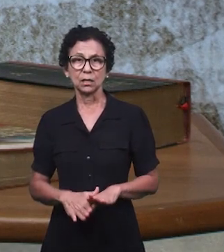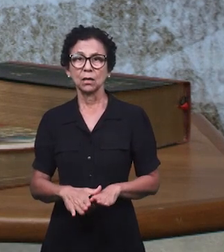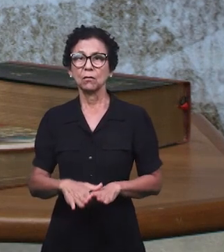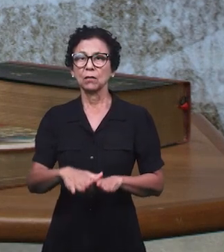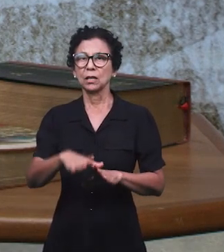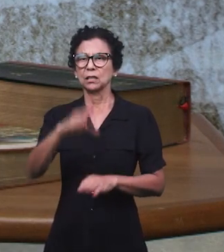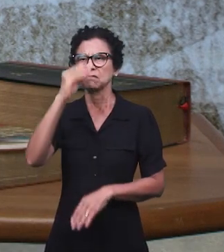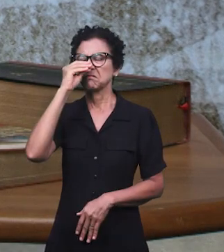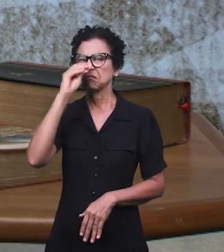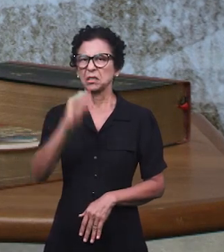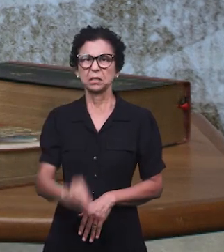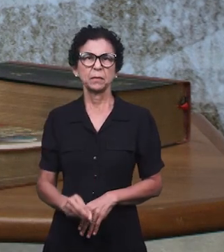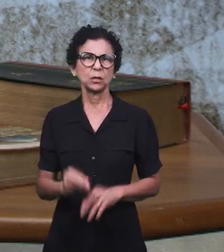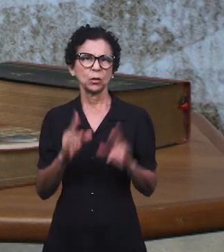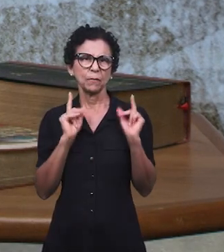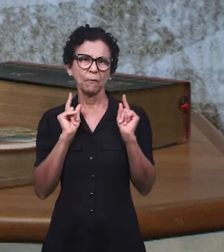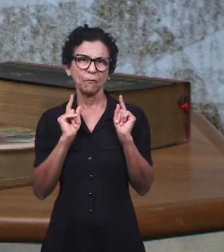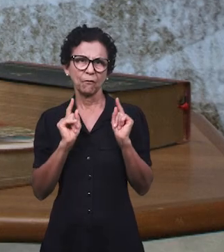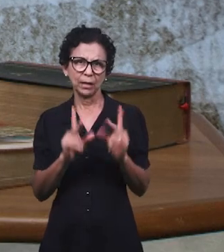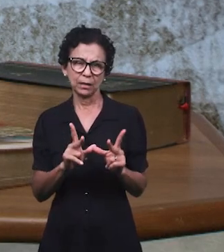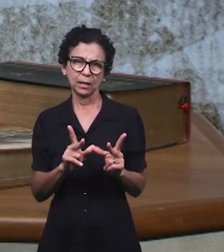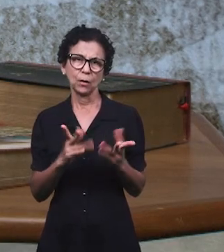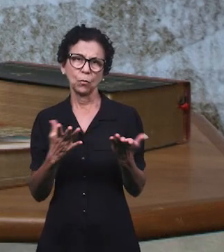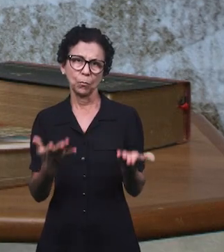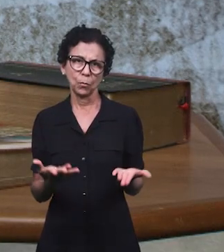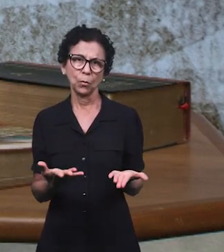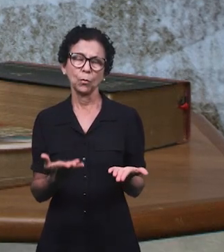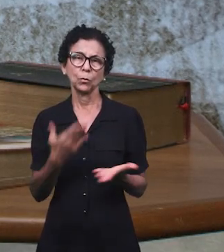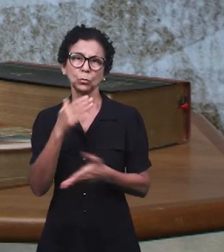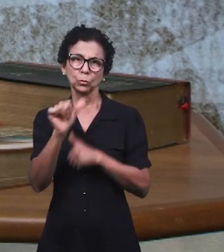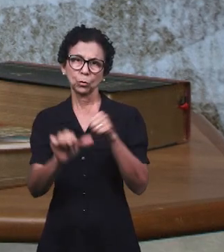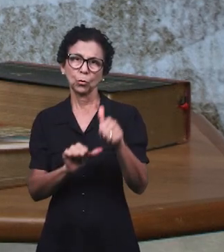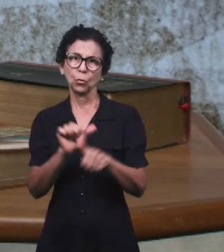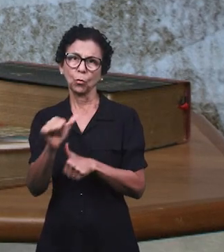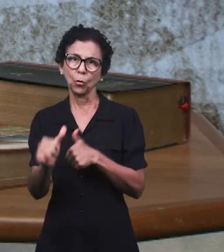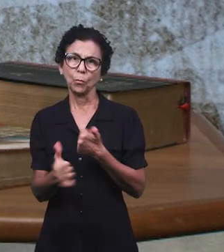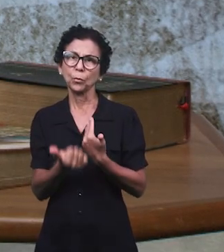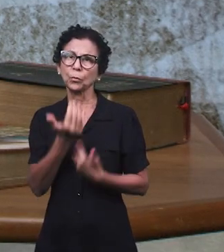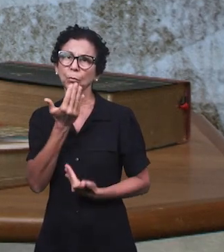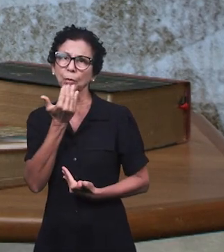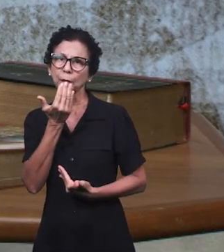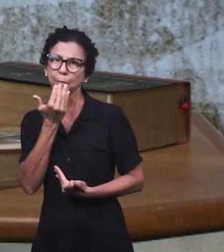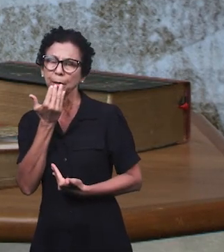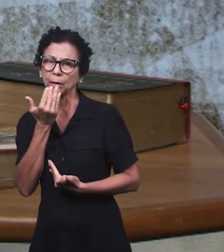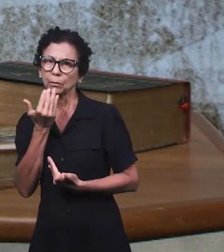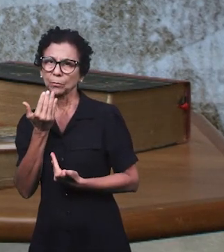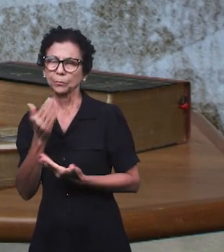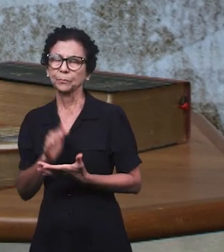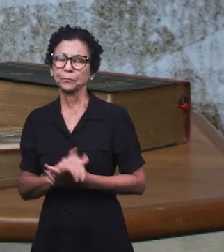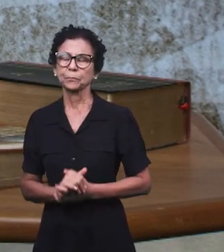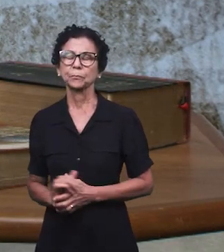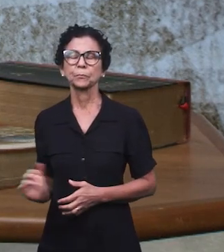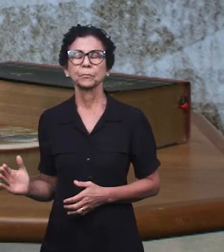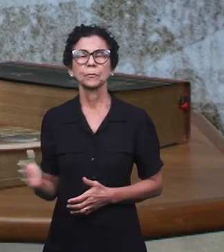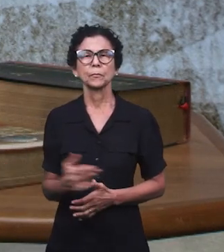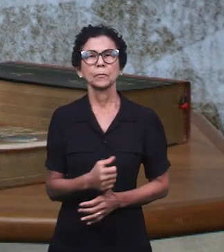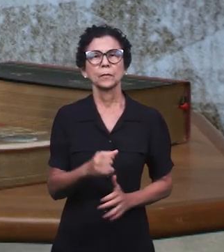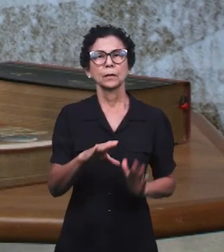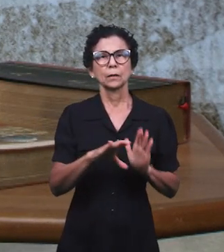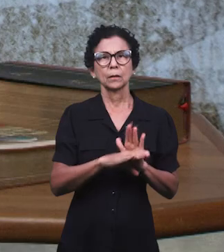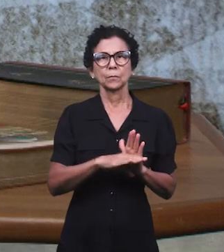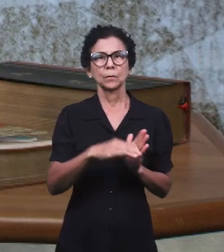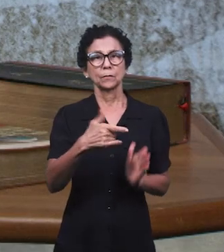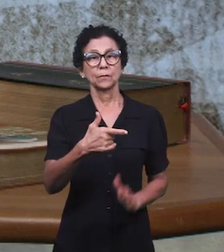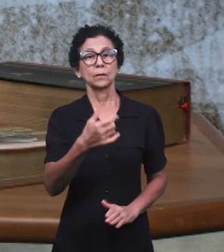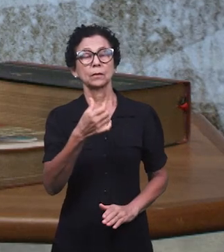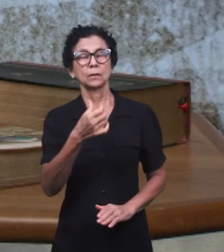filho. Então, ele vendeu por um prato de comida. Nós vamos para o capítulo 26. E